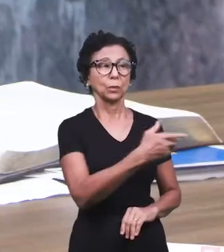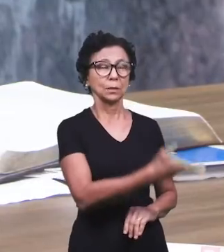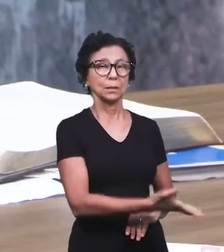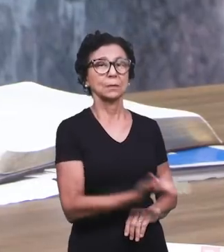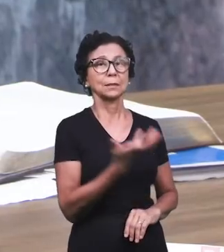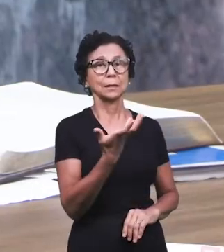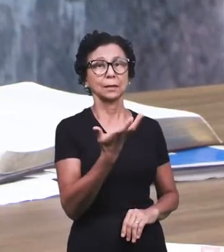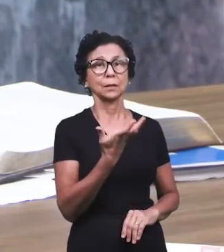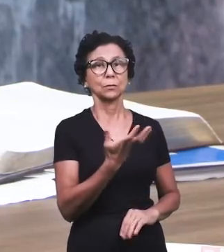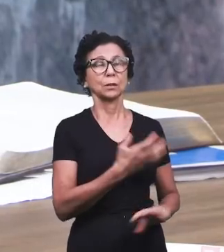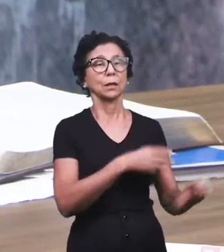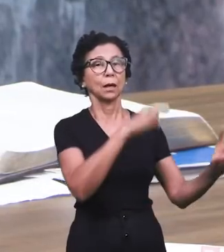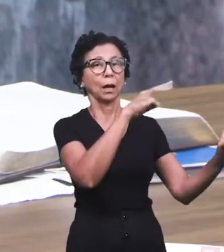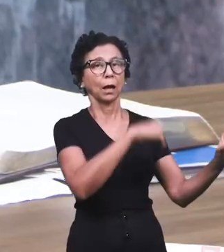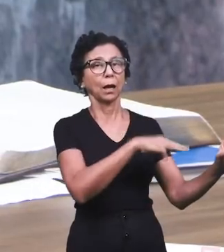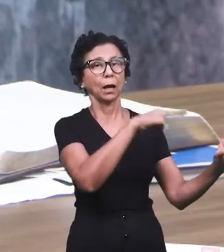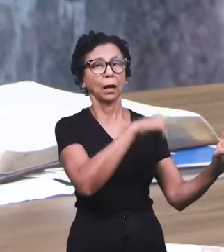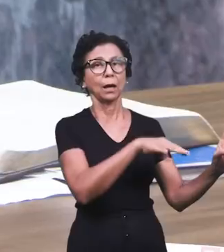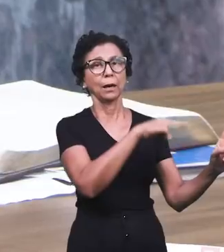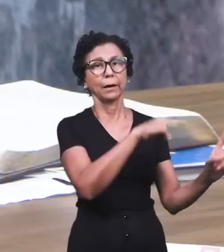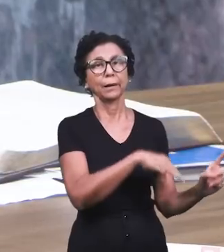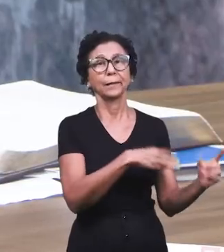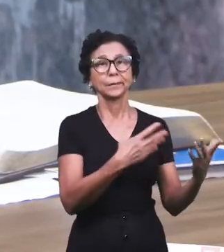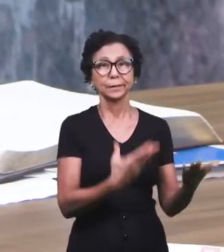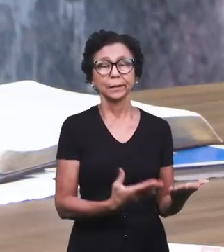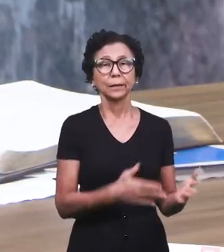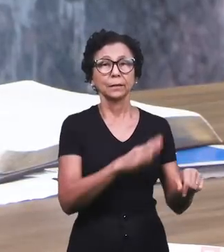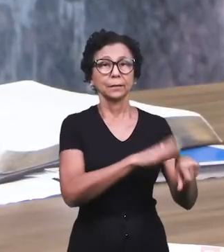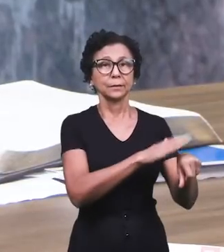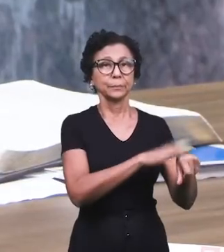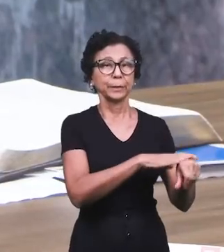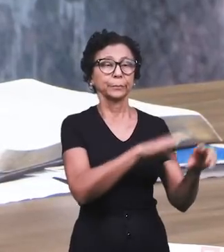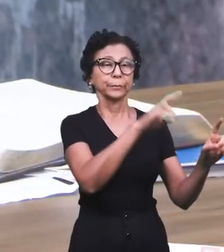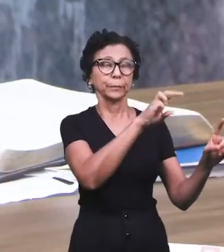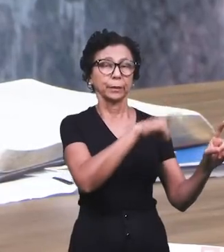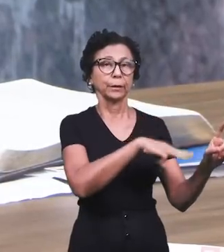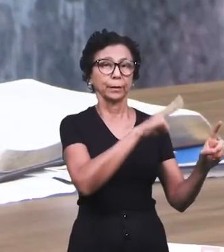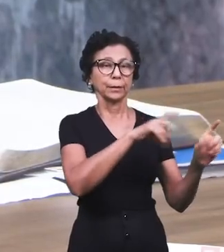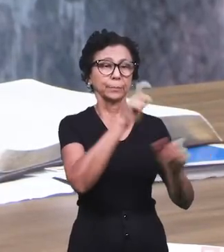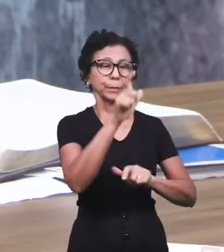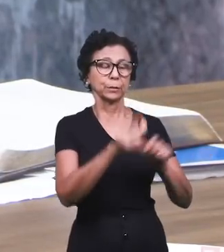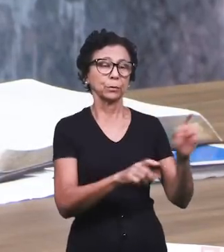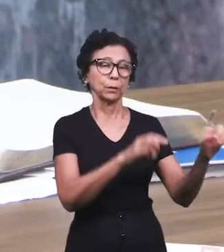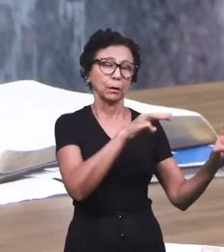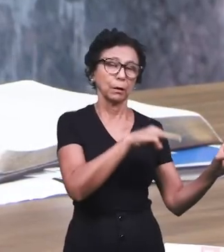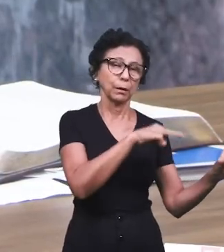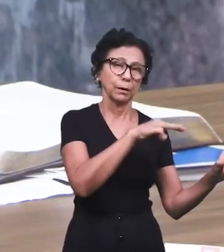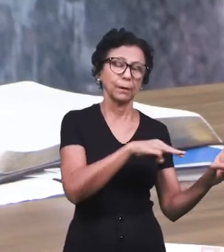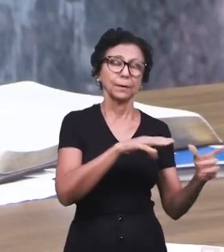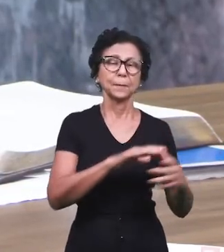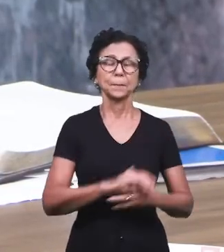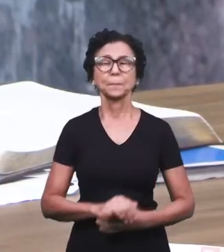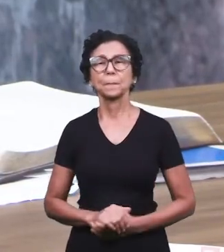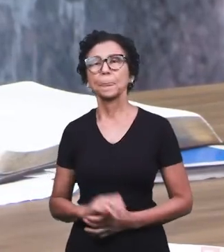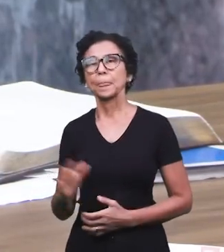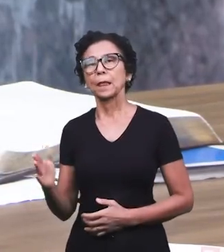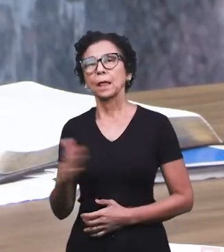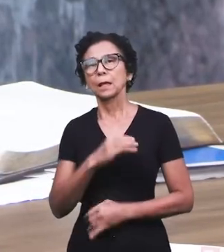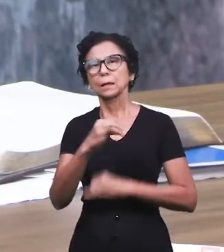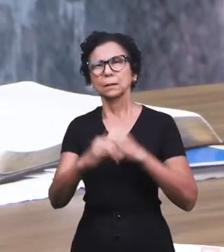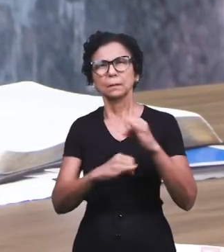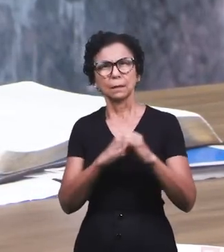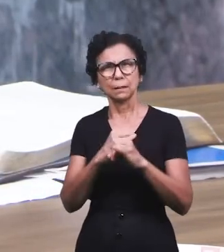coisa interessante, pastor Antônio Carlos, é que existem muitos documentos que as pessoas podem acessar na internet. Eu sugiro, por exemplo,